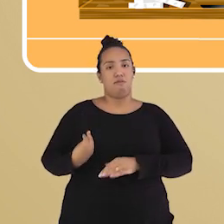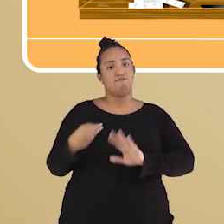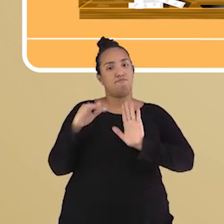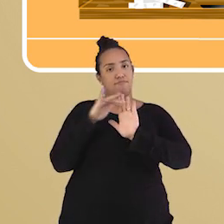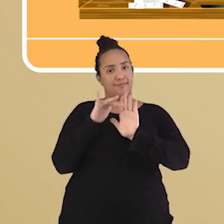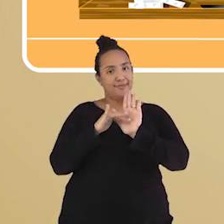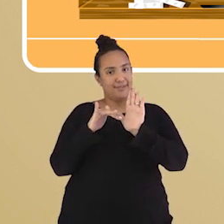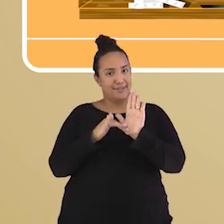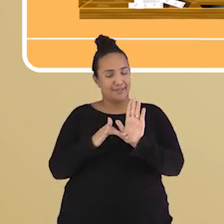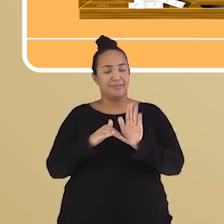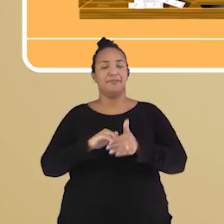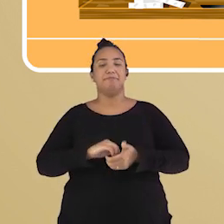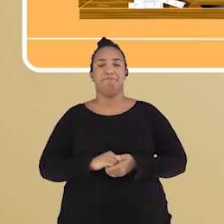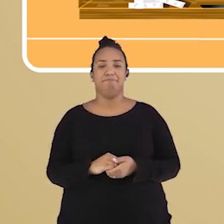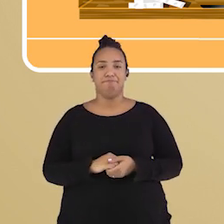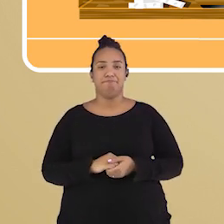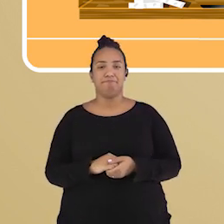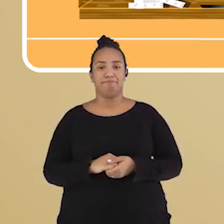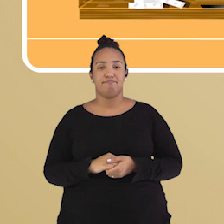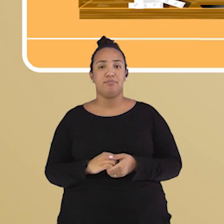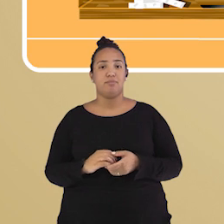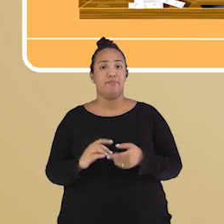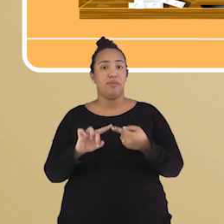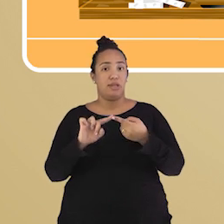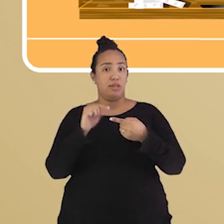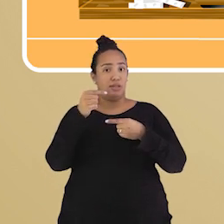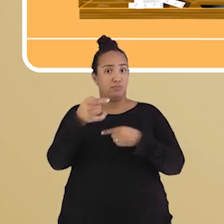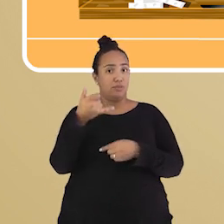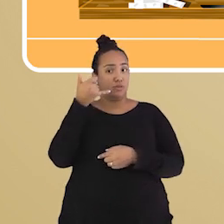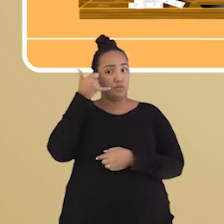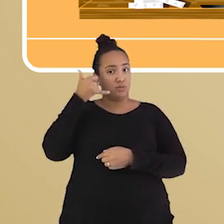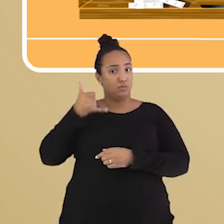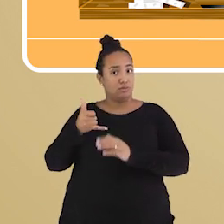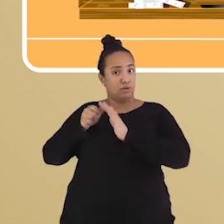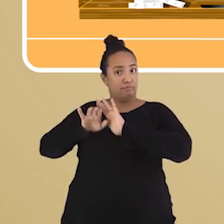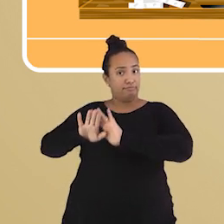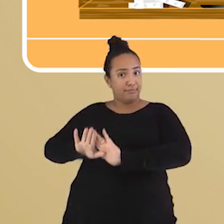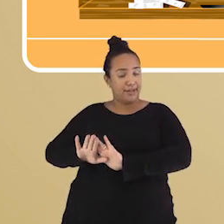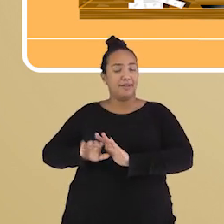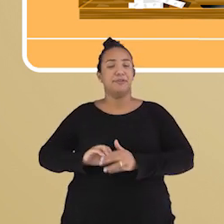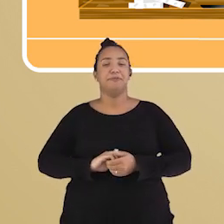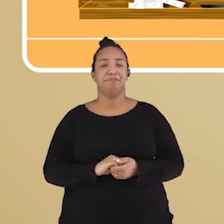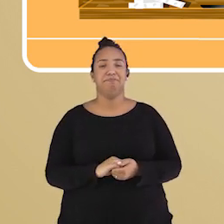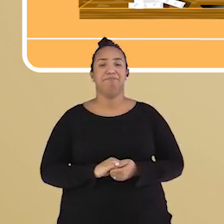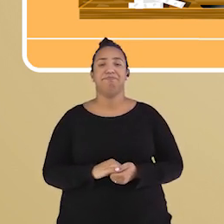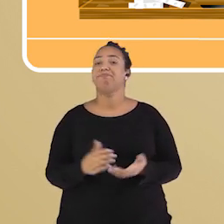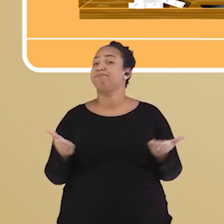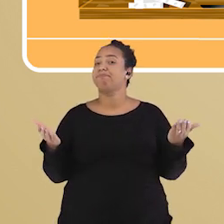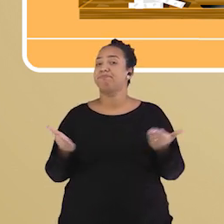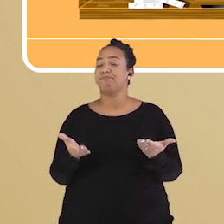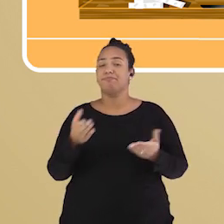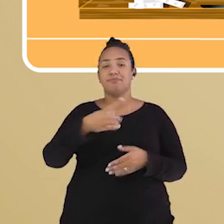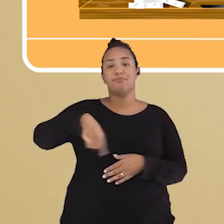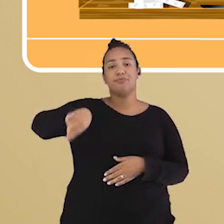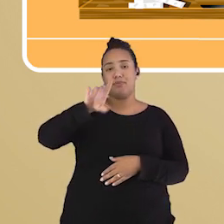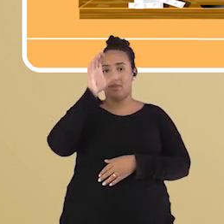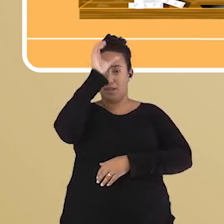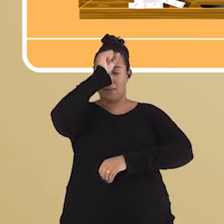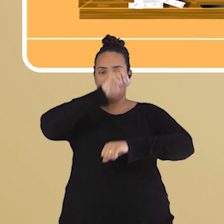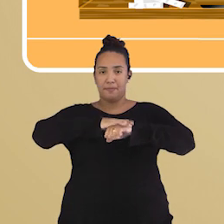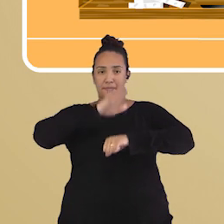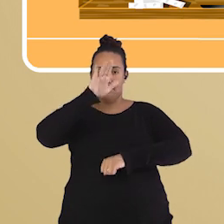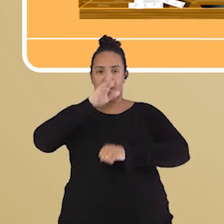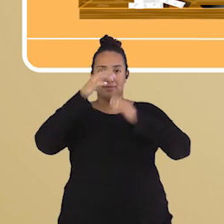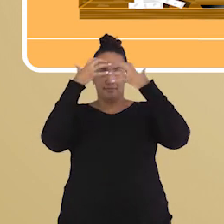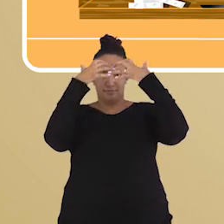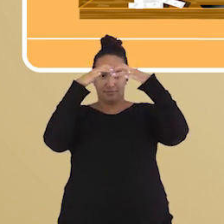sua presença aqui com a gente. Depois, guarda o celular, hein? Agora, vamos aprender um pouco